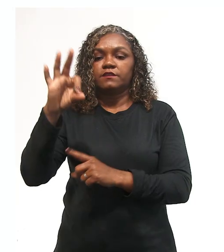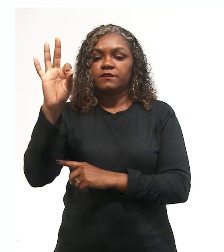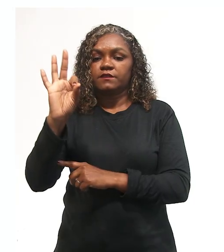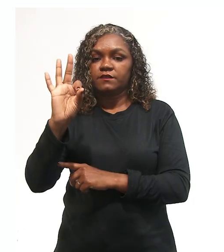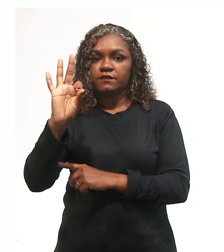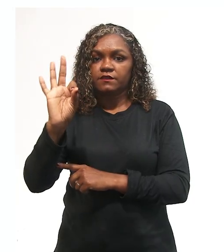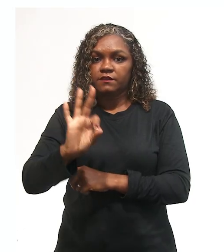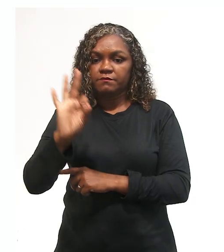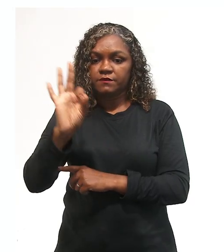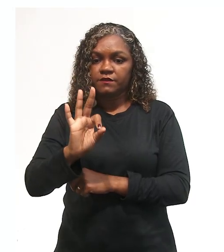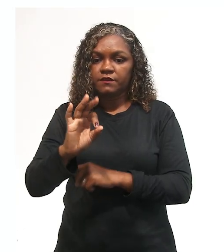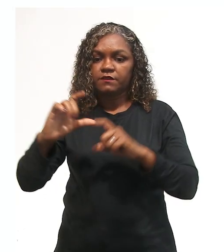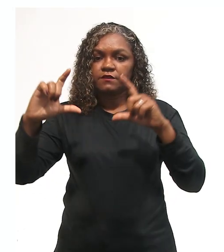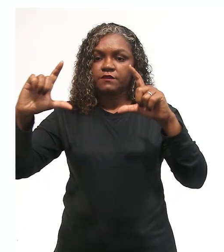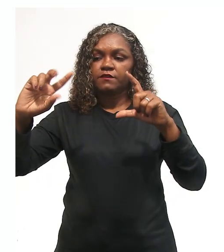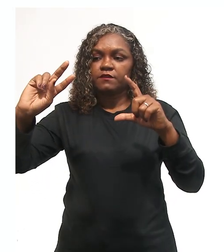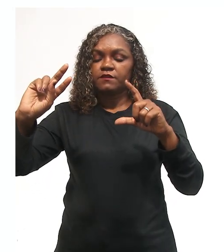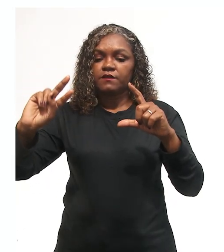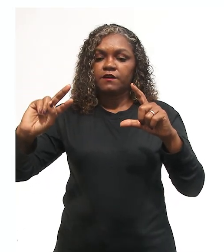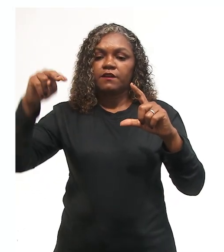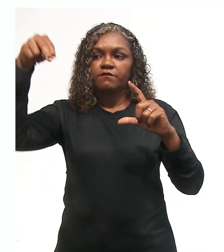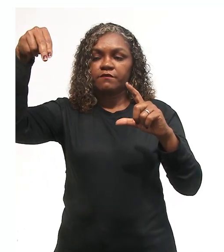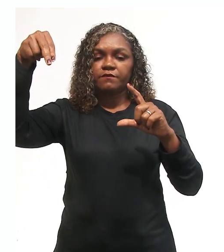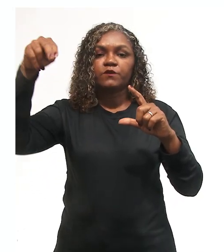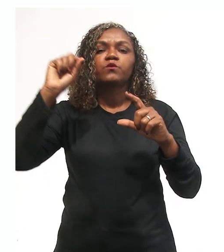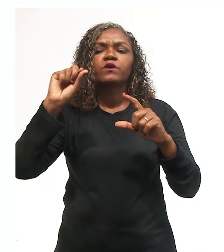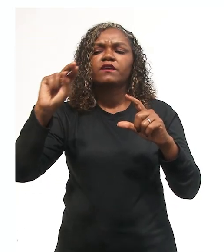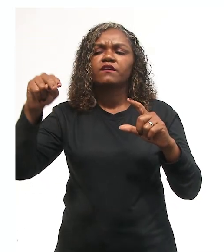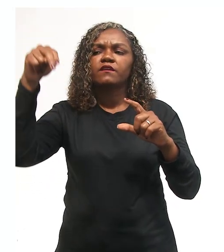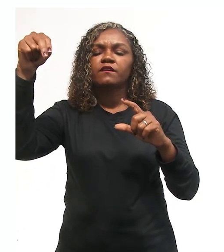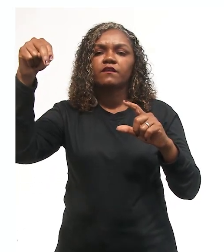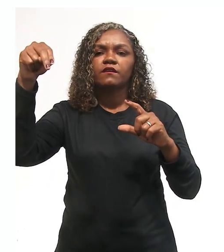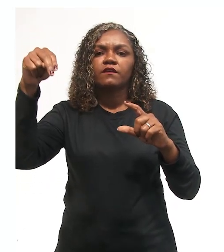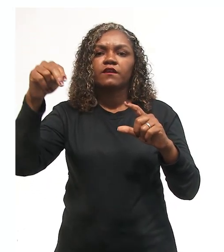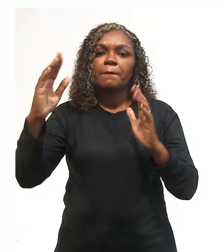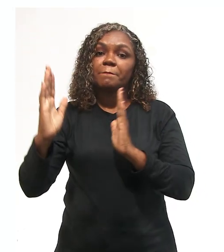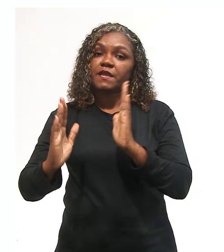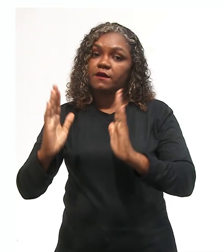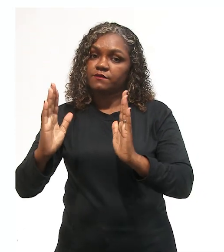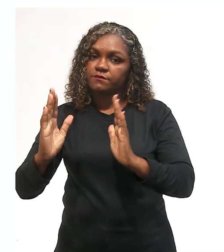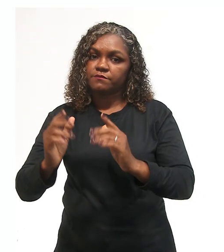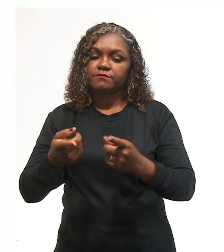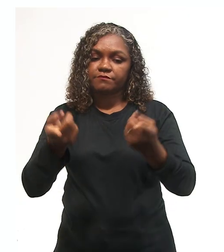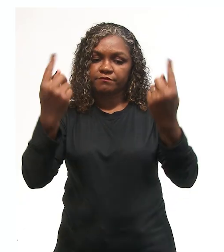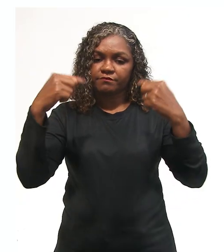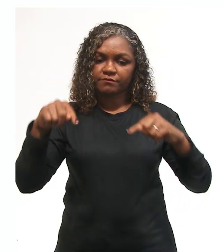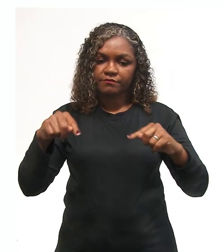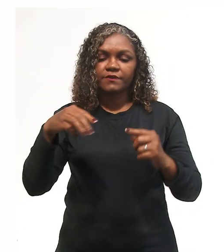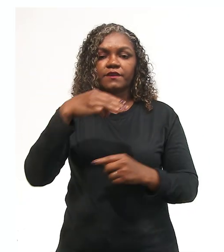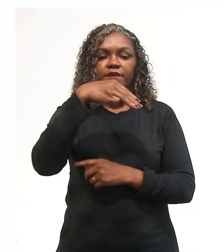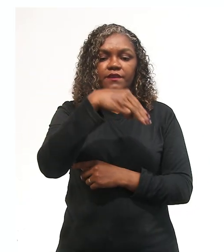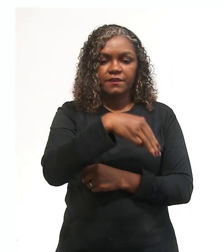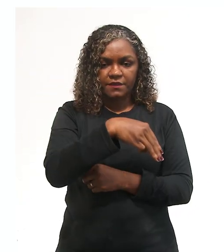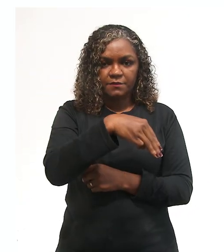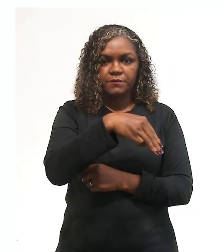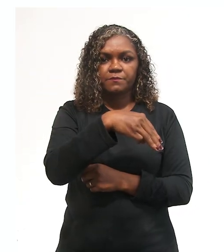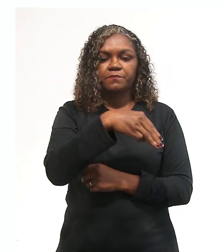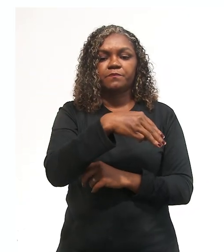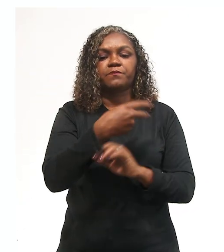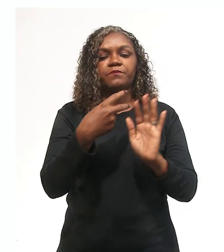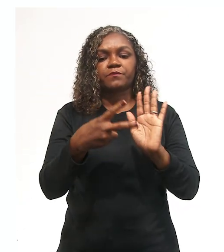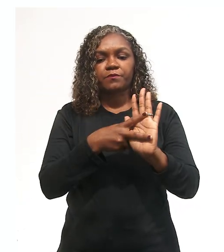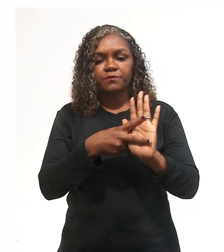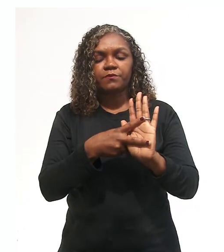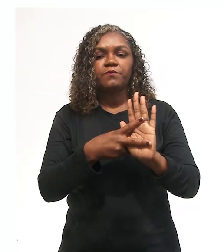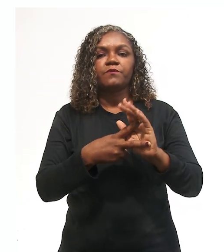elevado ao prazo. E aí, vamos substituir os valores. Montante é